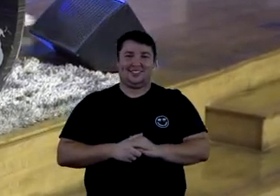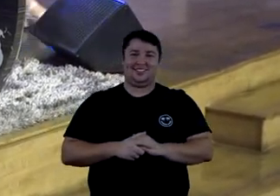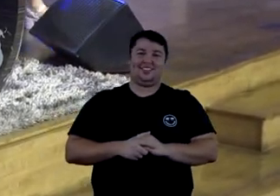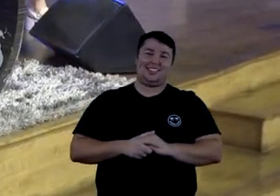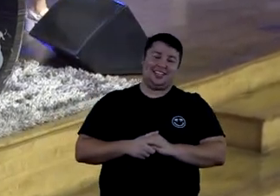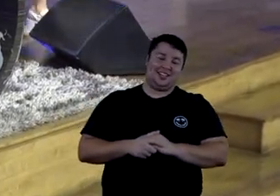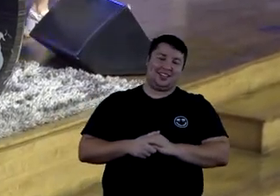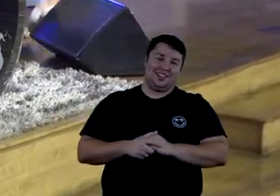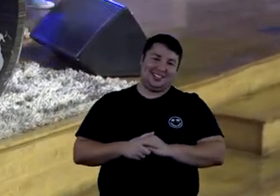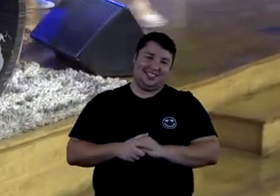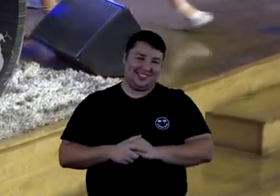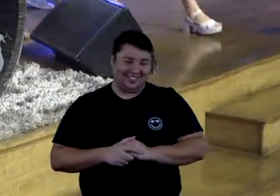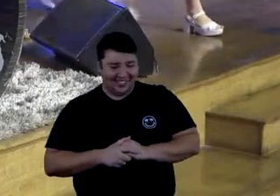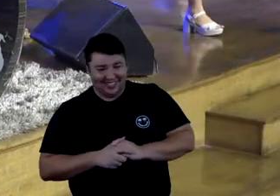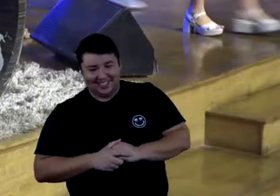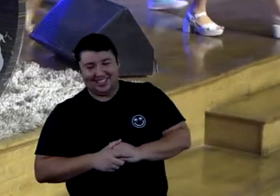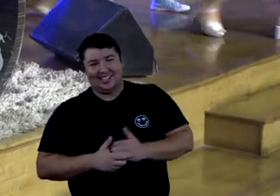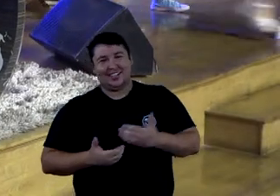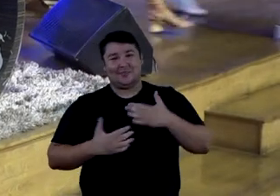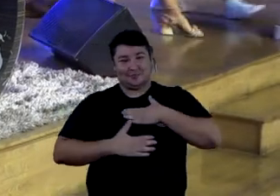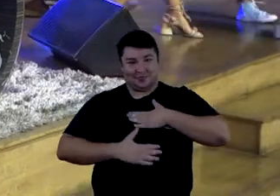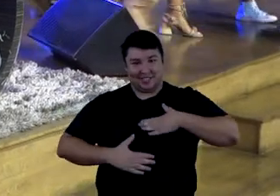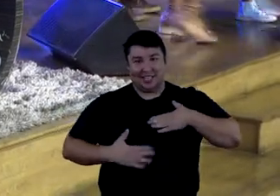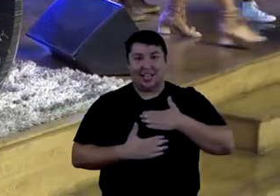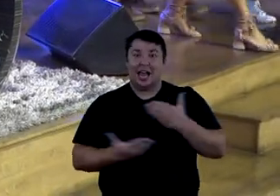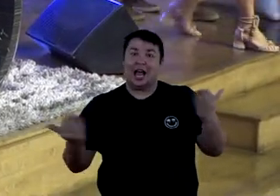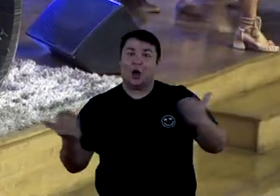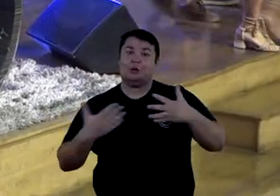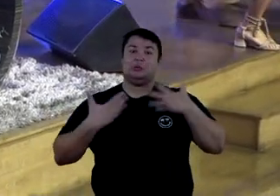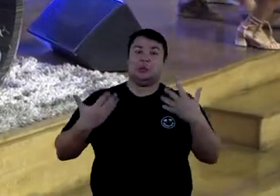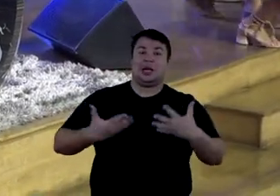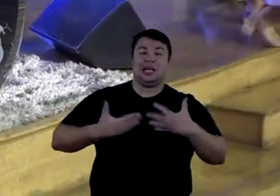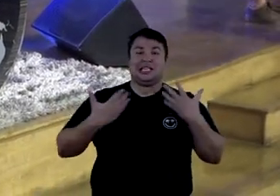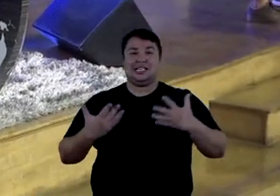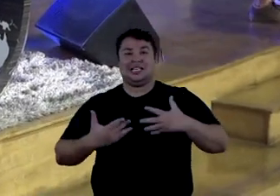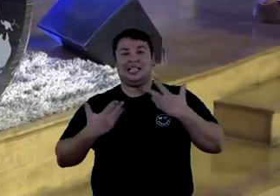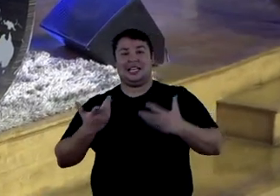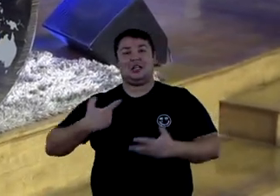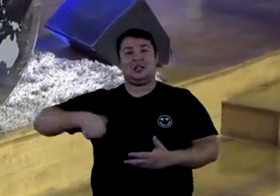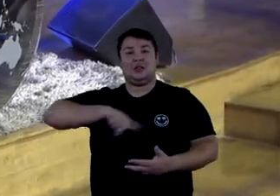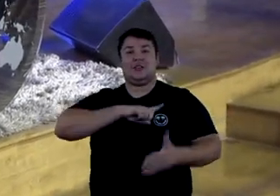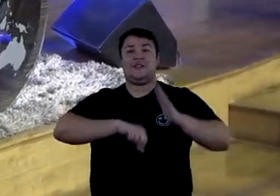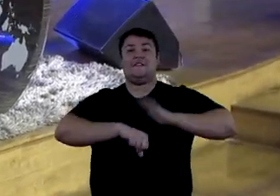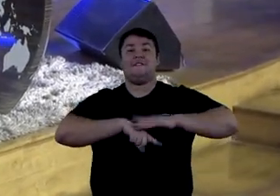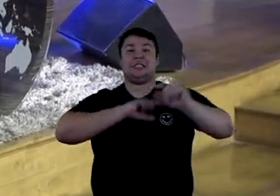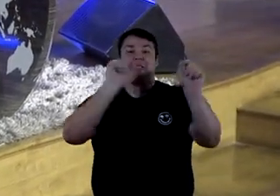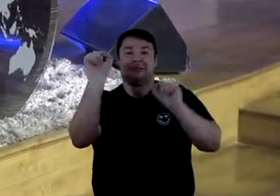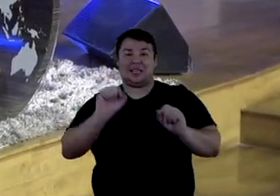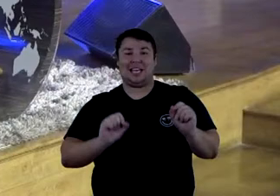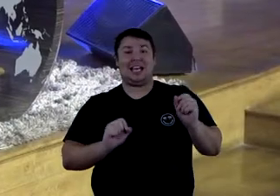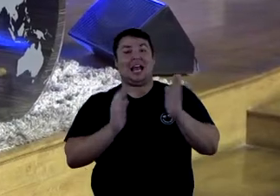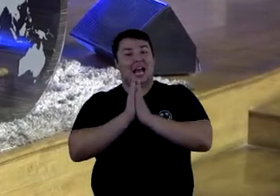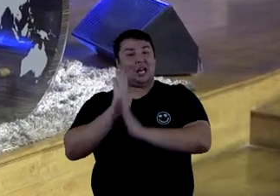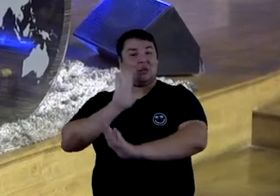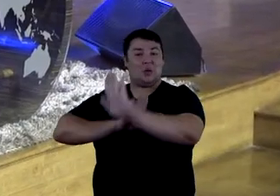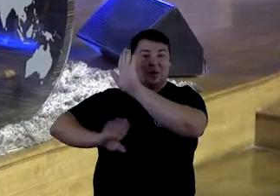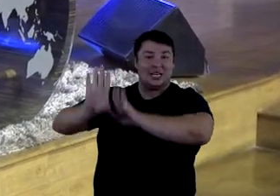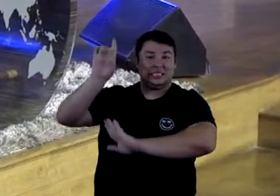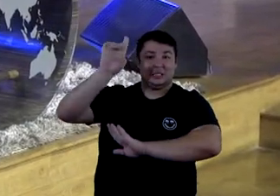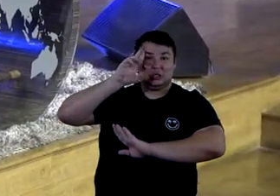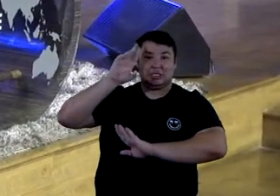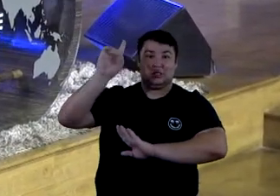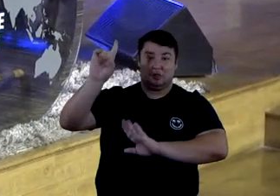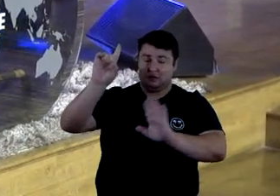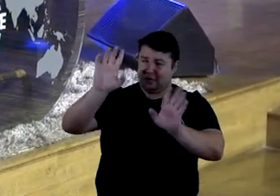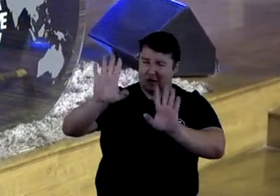Muito bom. Queridos, nesse momento, com muita alegria, nós vamos continuar adorando ao Senhor.